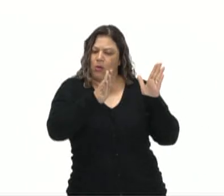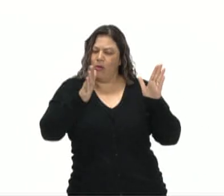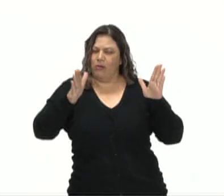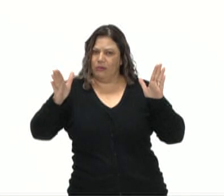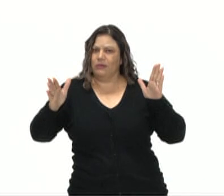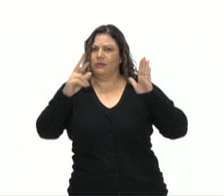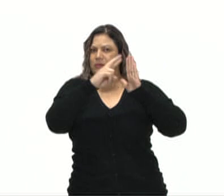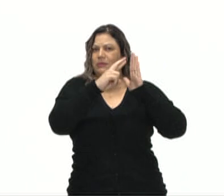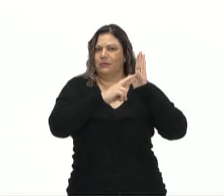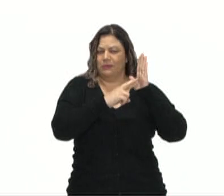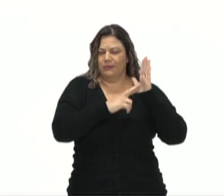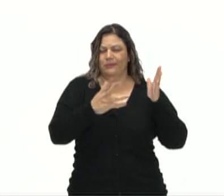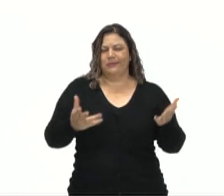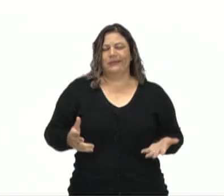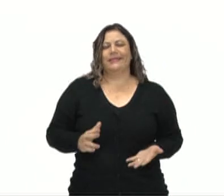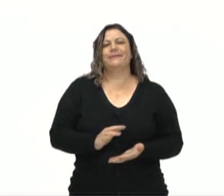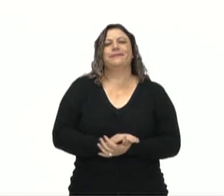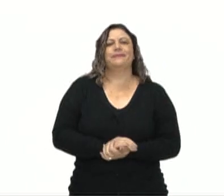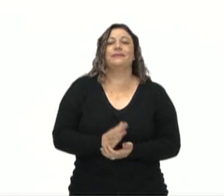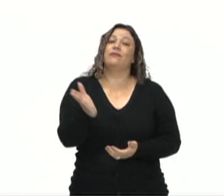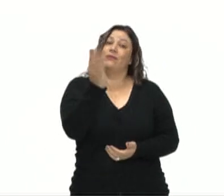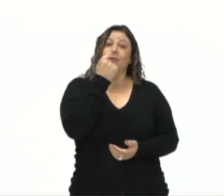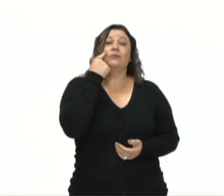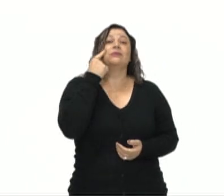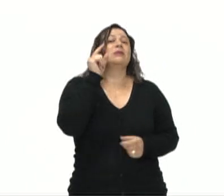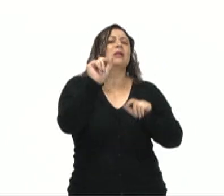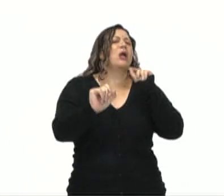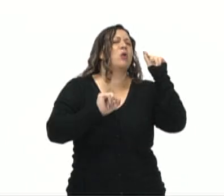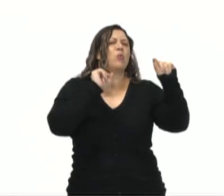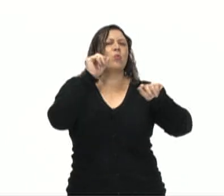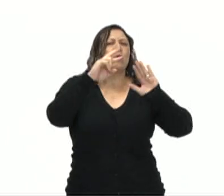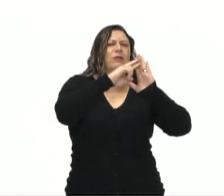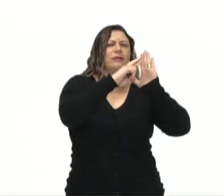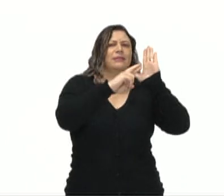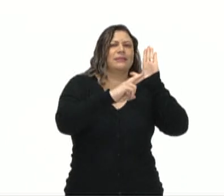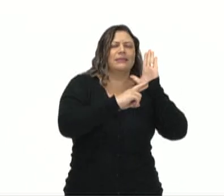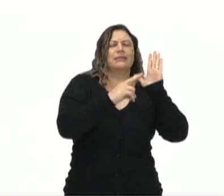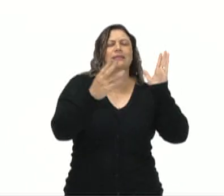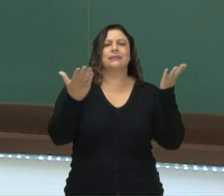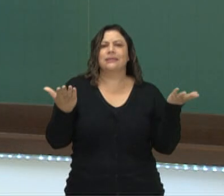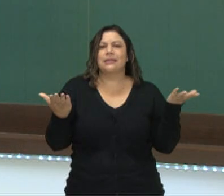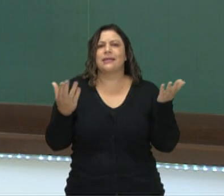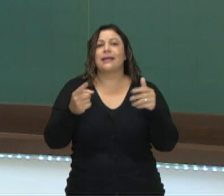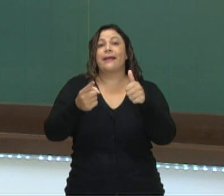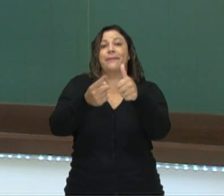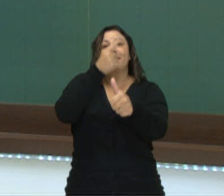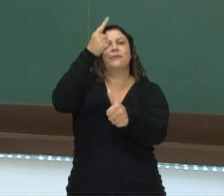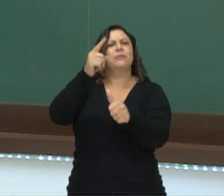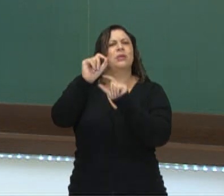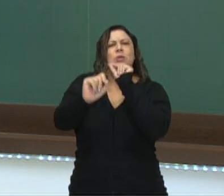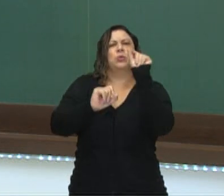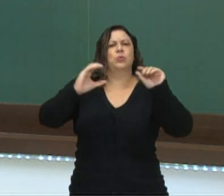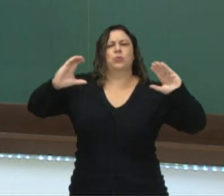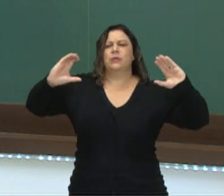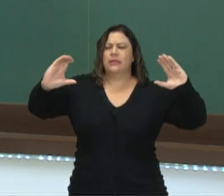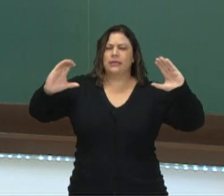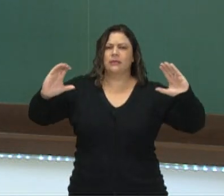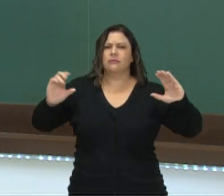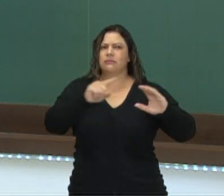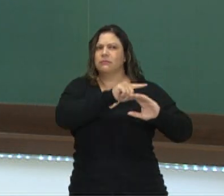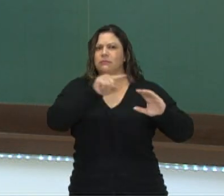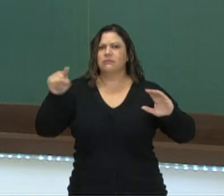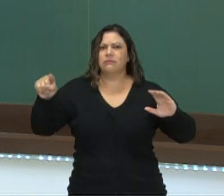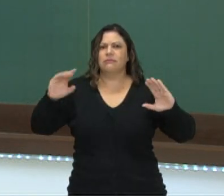aí para as operações. Vamos lá? E qual que é essa ordem, né? Primeiro, o que eu resolvo numa expressão?